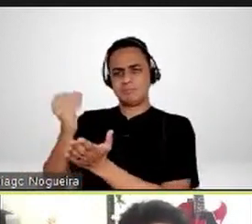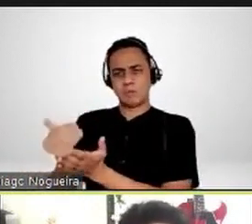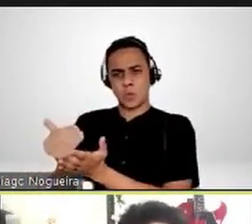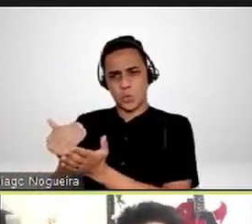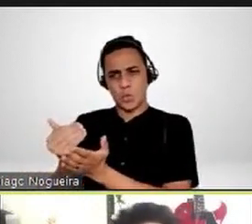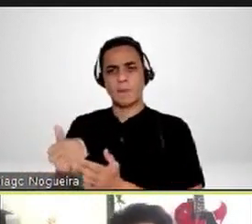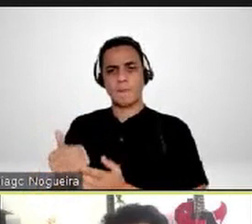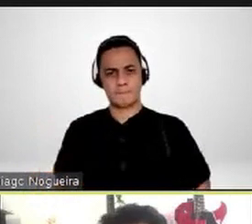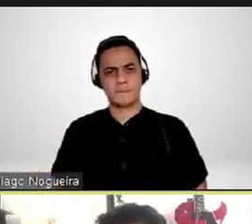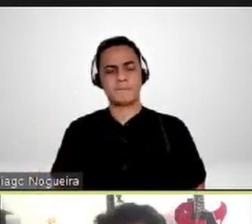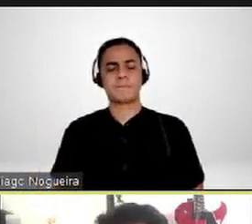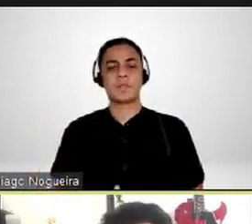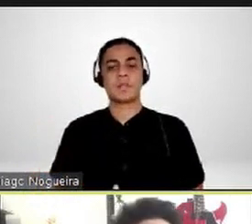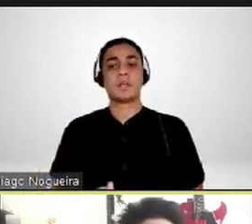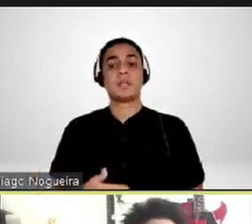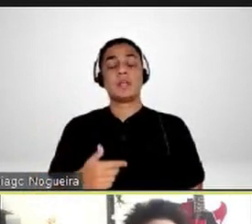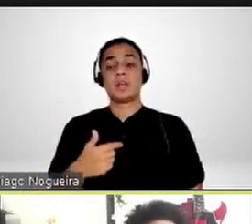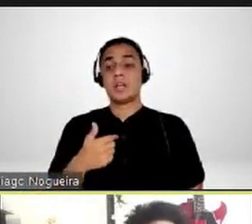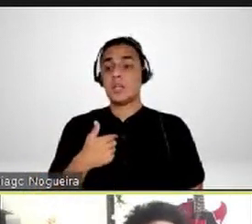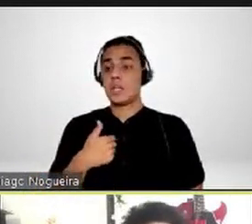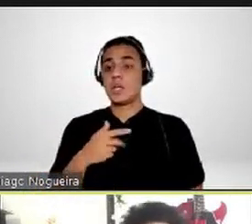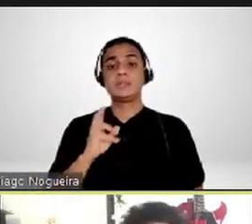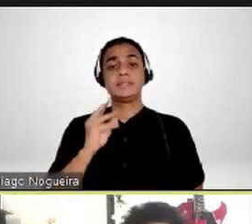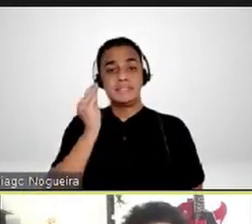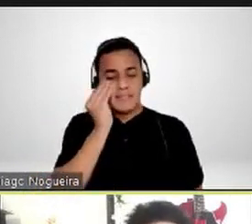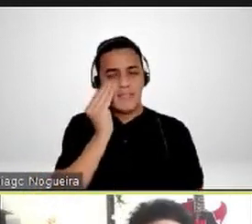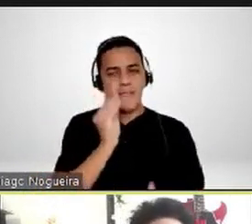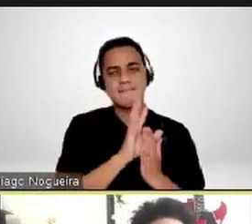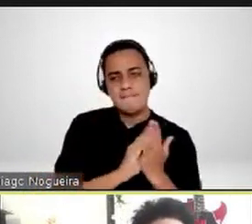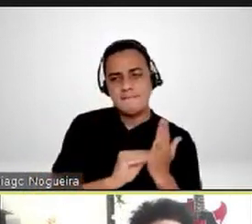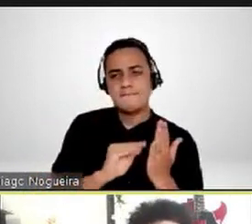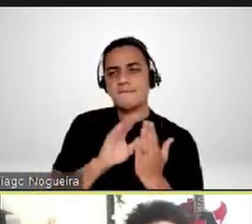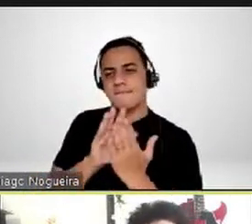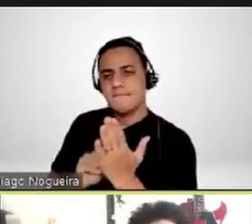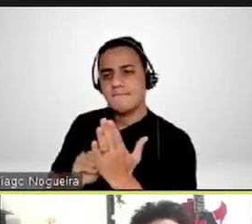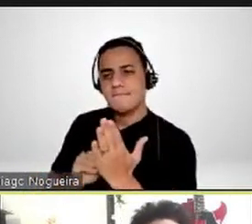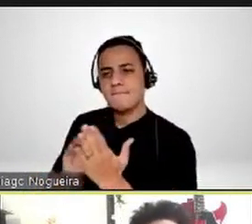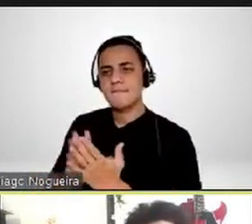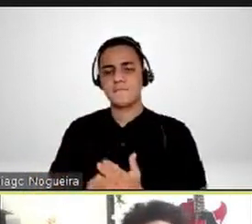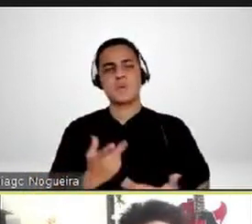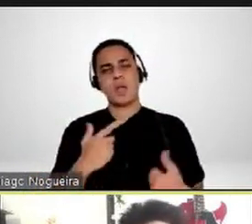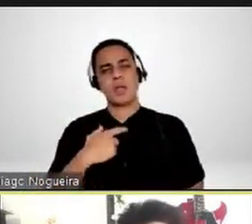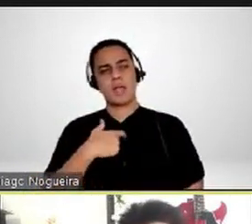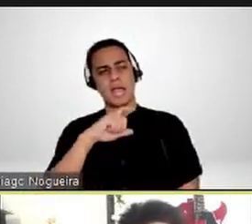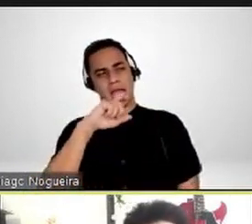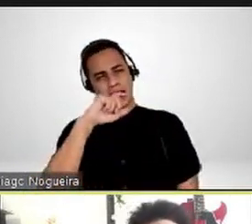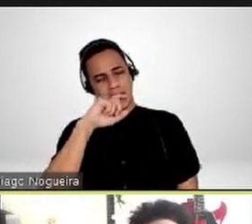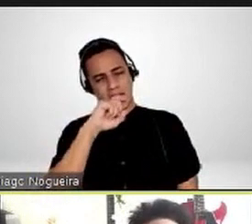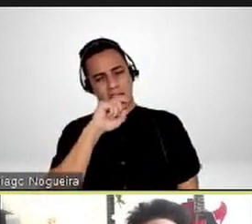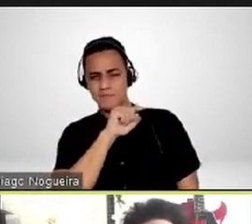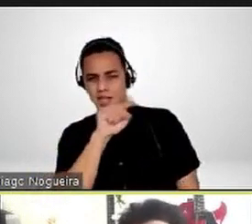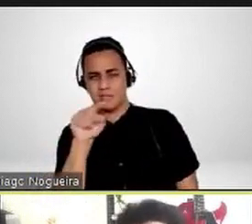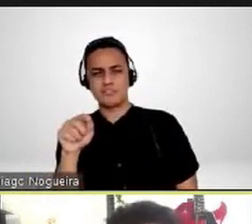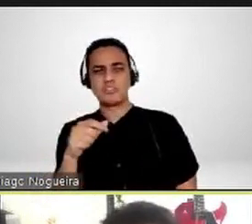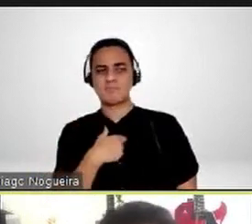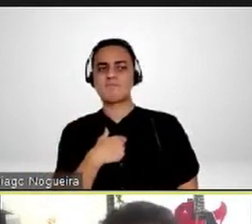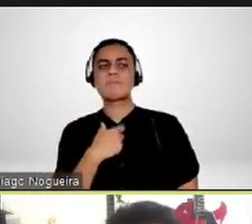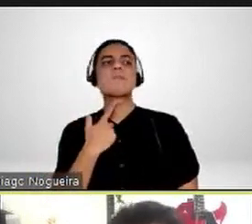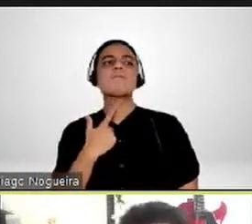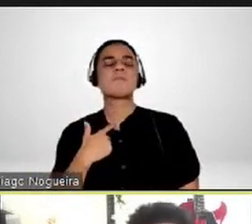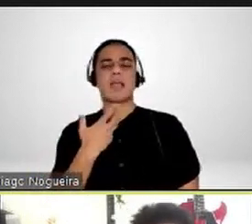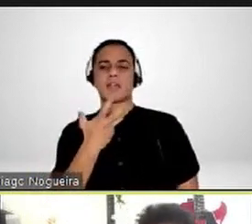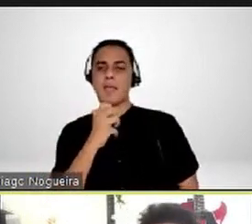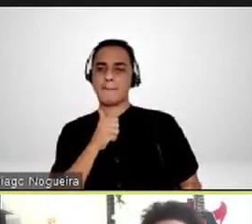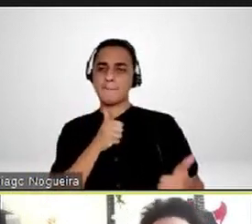muitas vezes, eu busquei imitá-los. Eu falei, nossa, eu tenho muita inveja deles desenharem desse jeito, eu gostaria de chegar mais